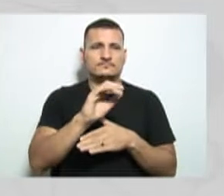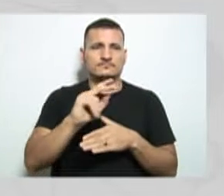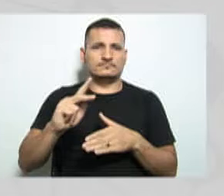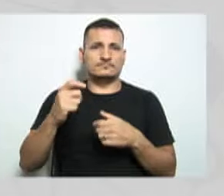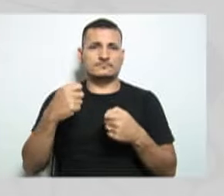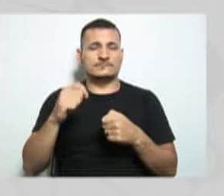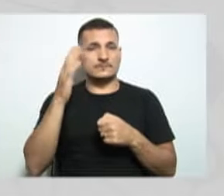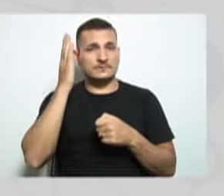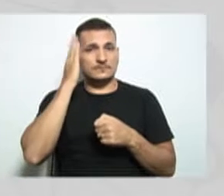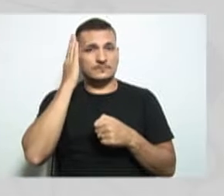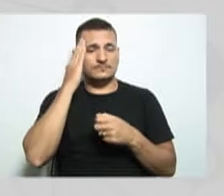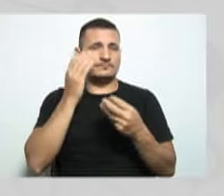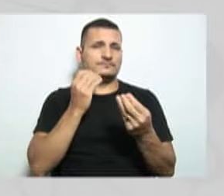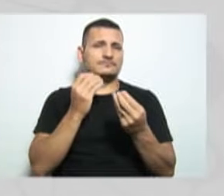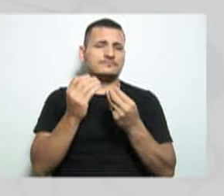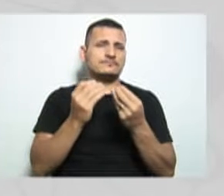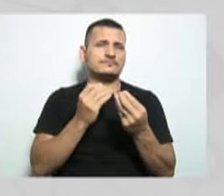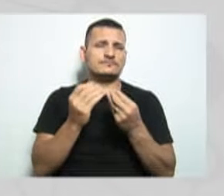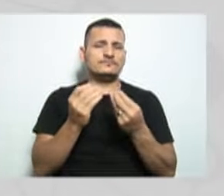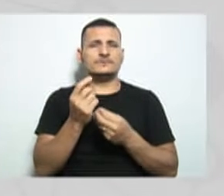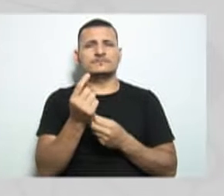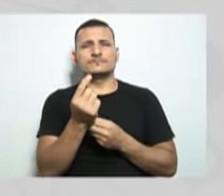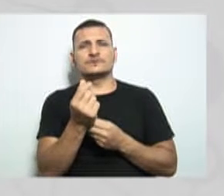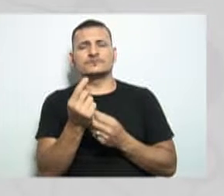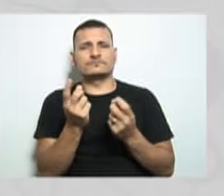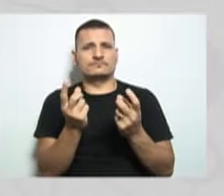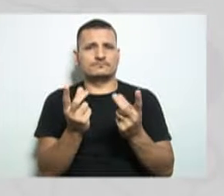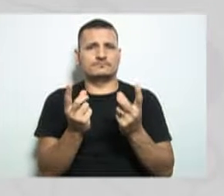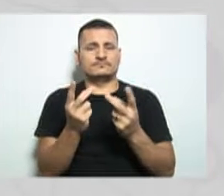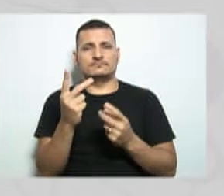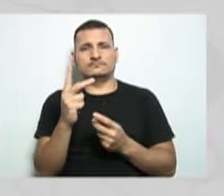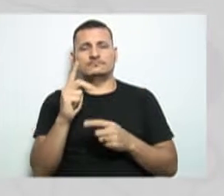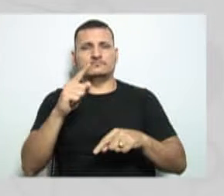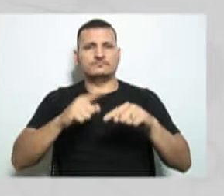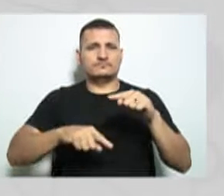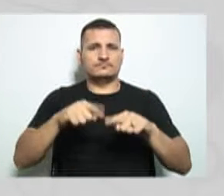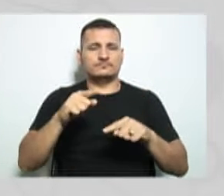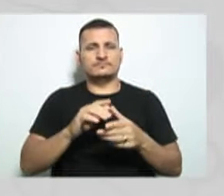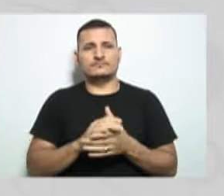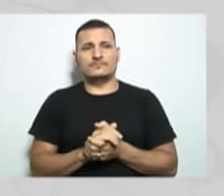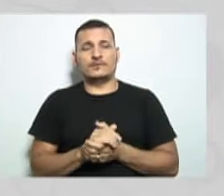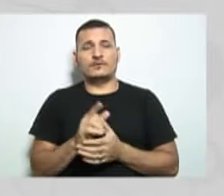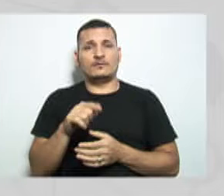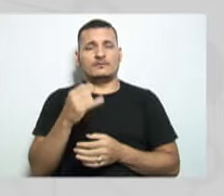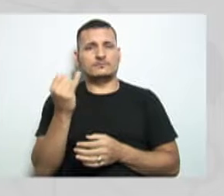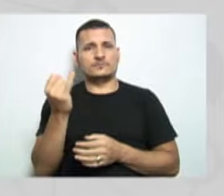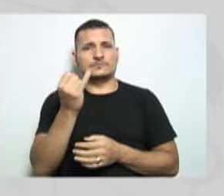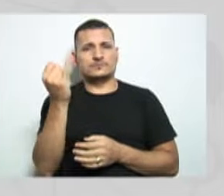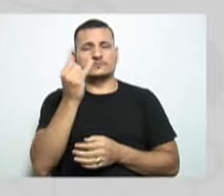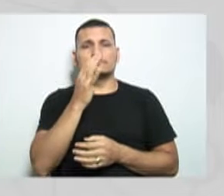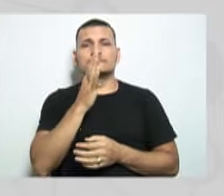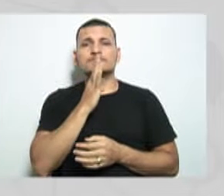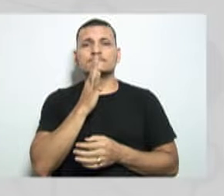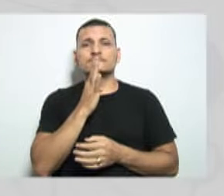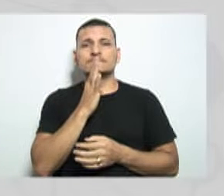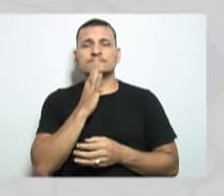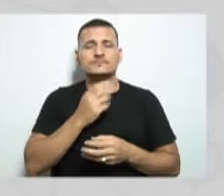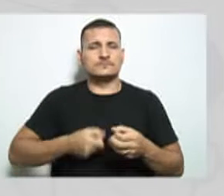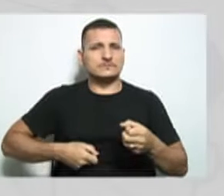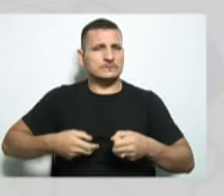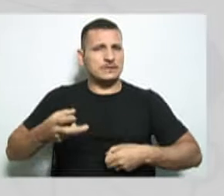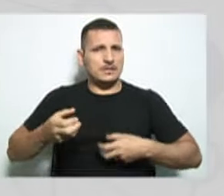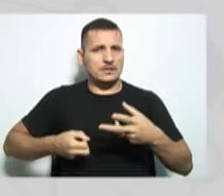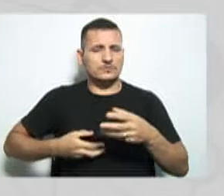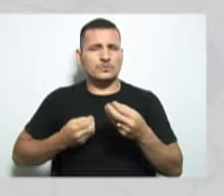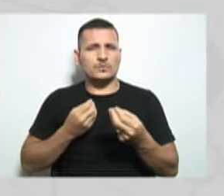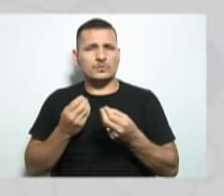maior nível de exatidão possível, os preços de venda de seus produtos. É fundamental conhecer os reais gastos ocorridos para imputá-los às